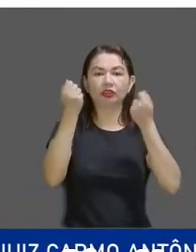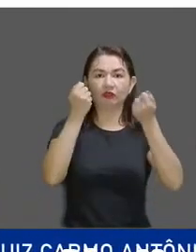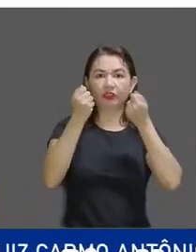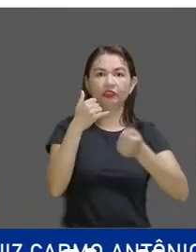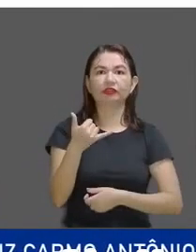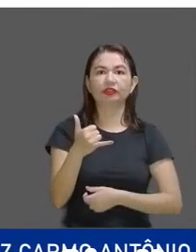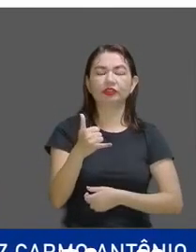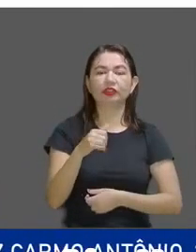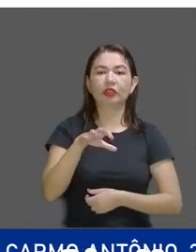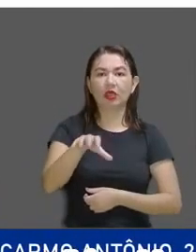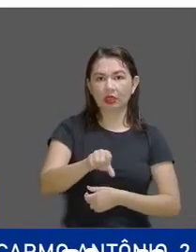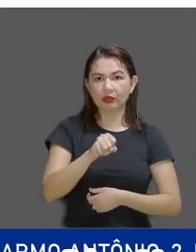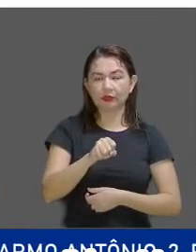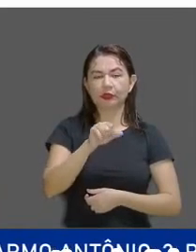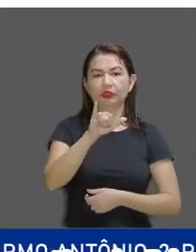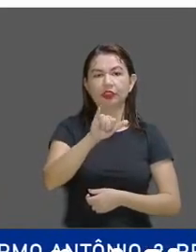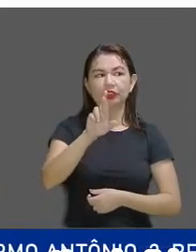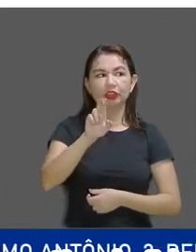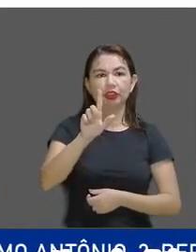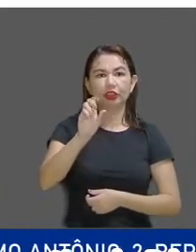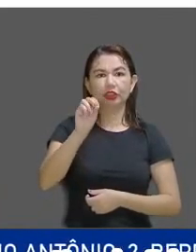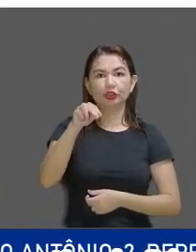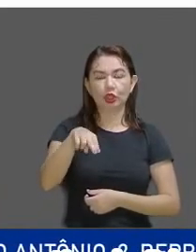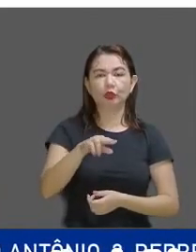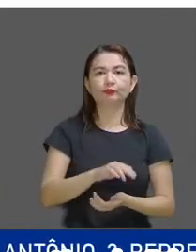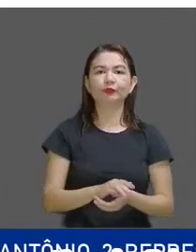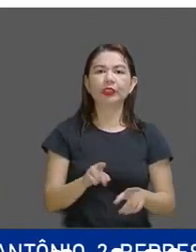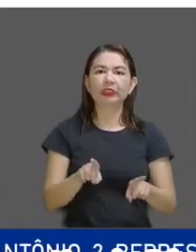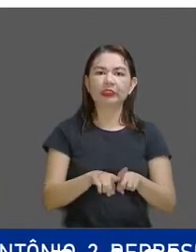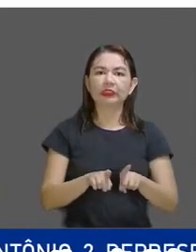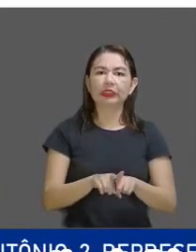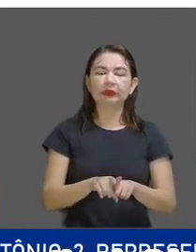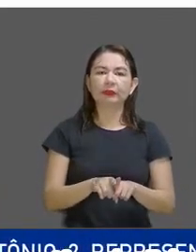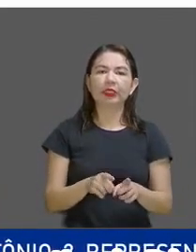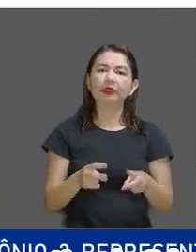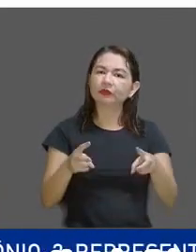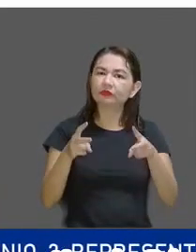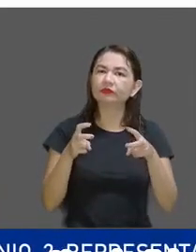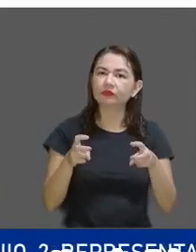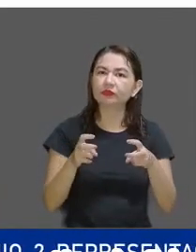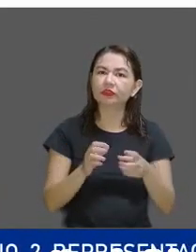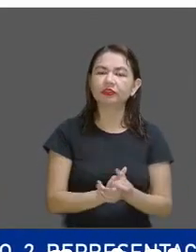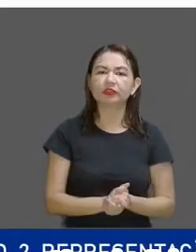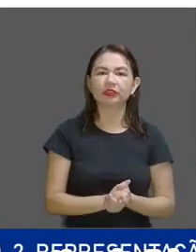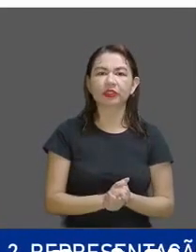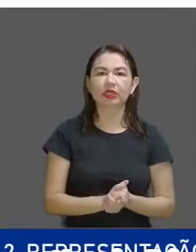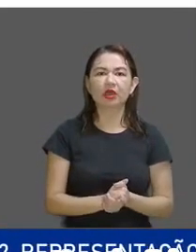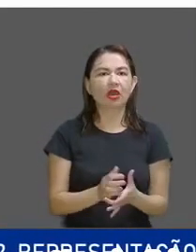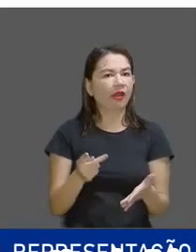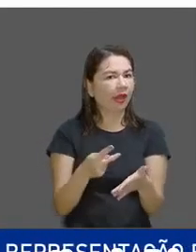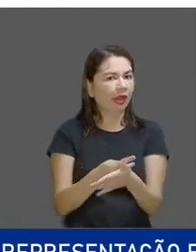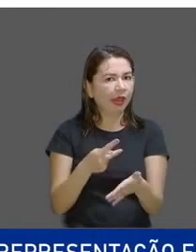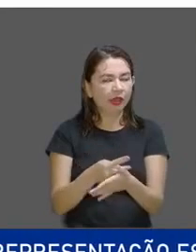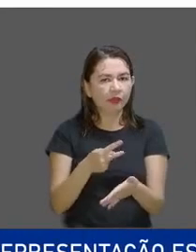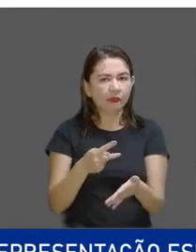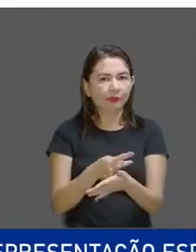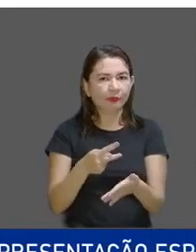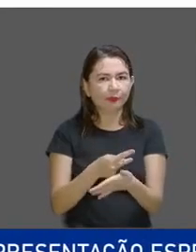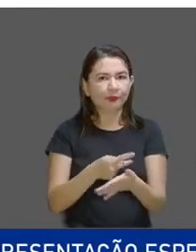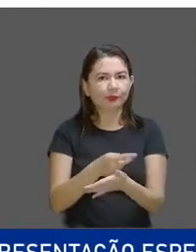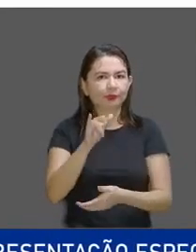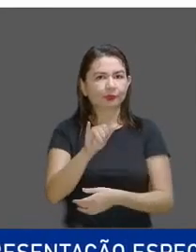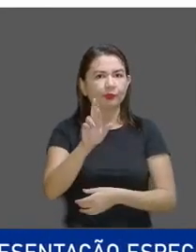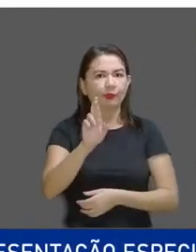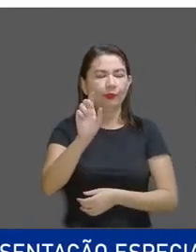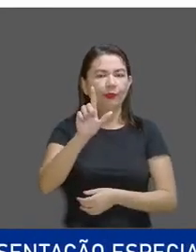celular apreendido com Irlon Moraes, foram encontrados elementos que atestam a atuação ilícita do investigado Irlon em favor